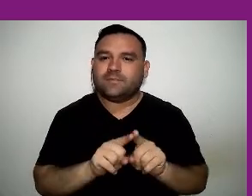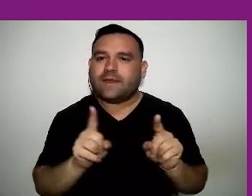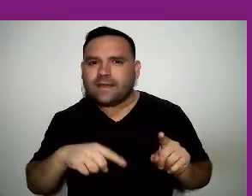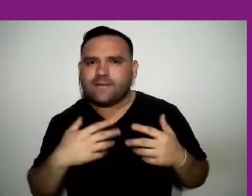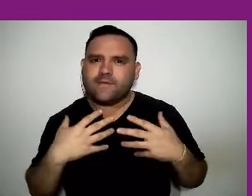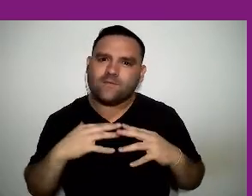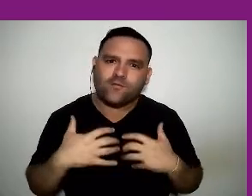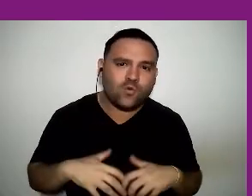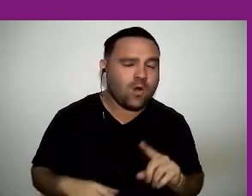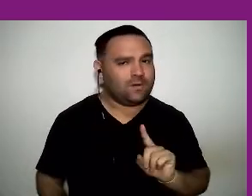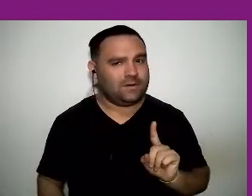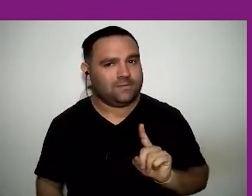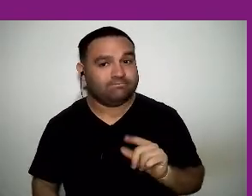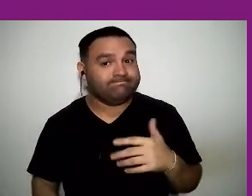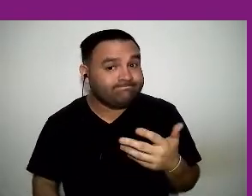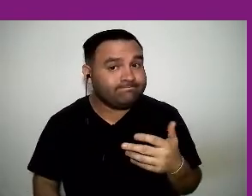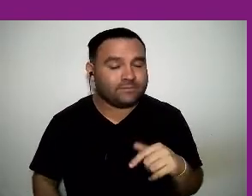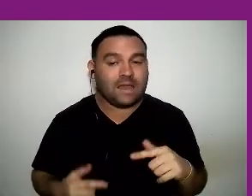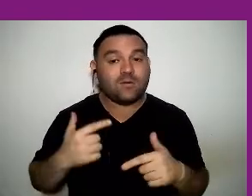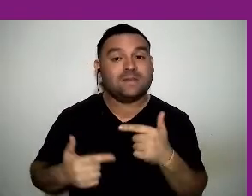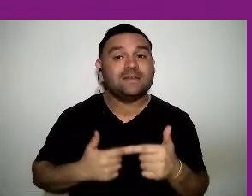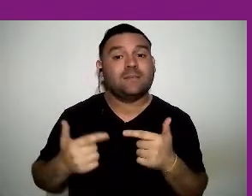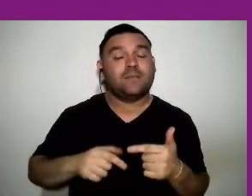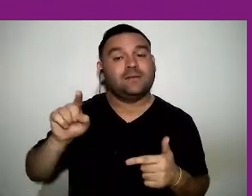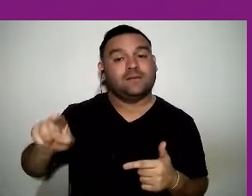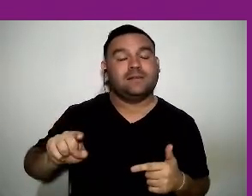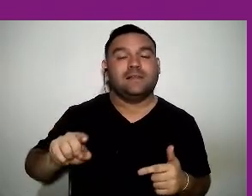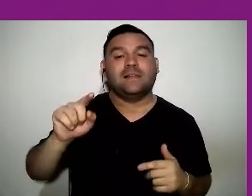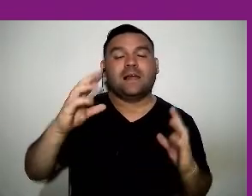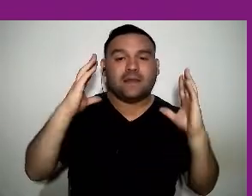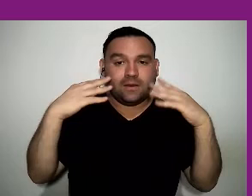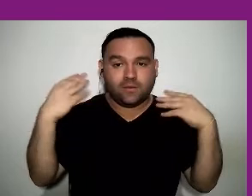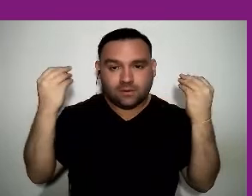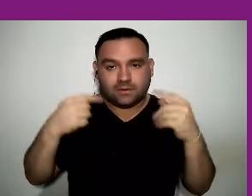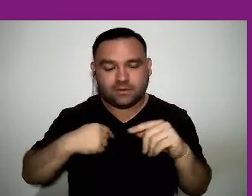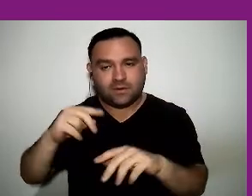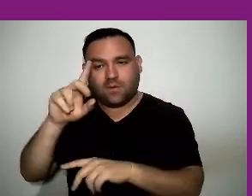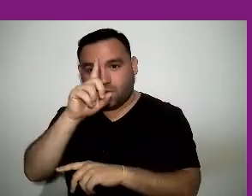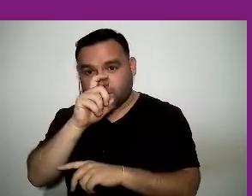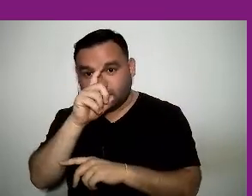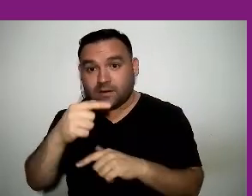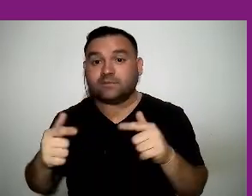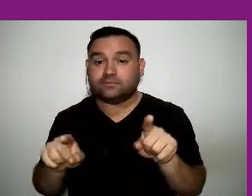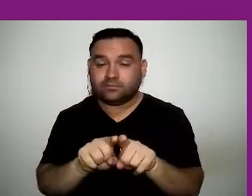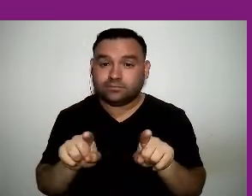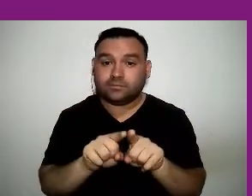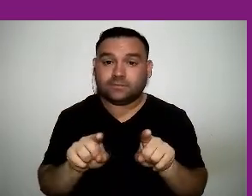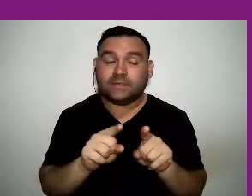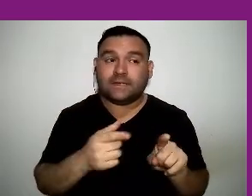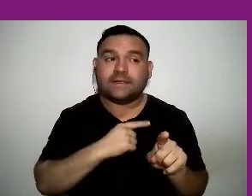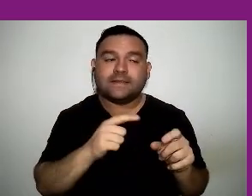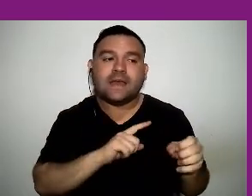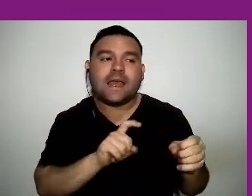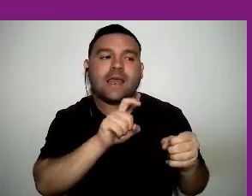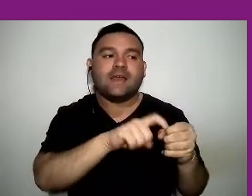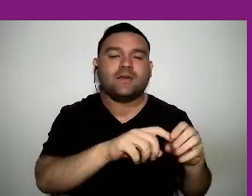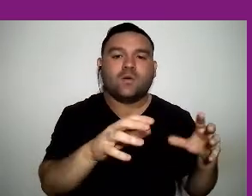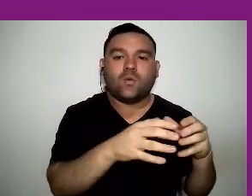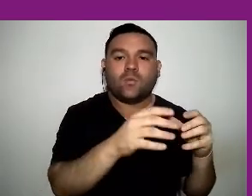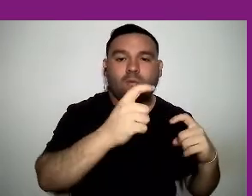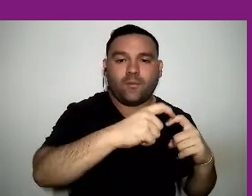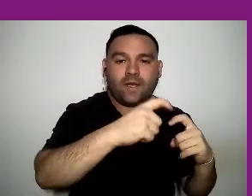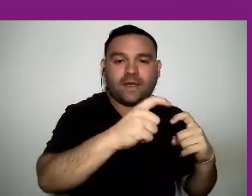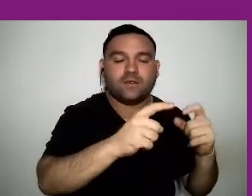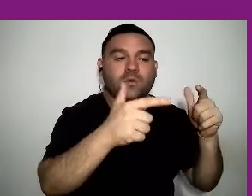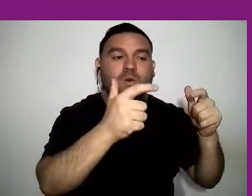não? Além de trabalhar em Amsterdã, no hospital, eu também tenho a afiliação com um grupo médico